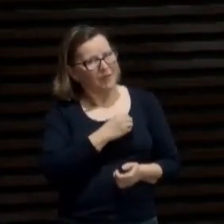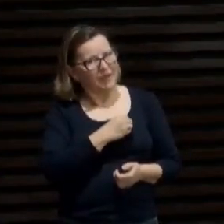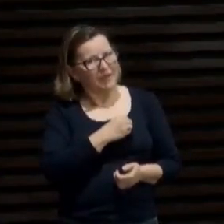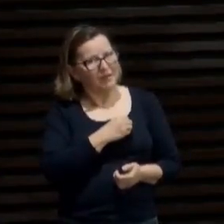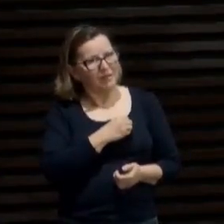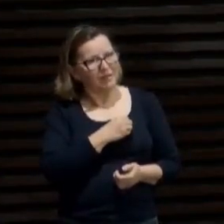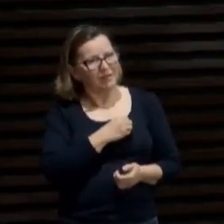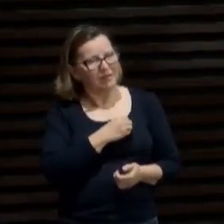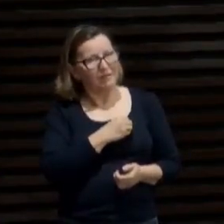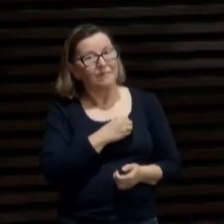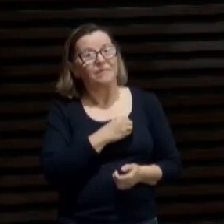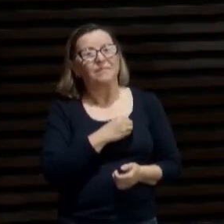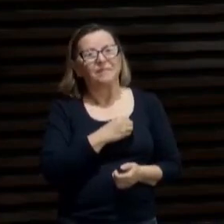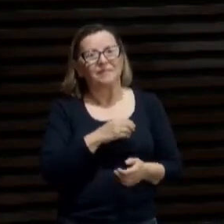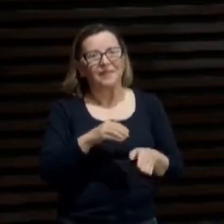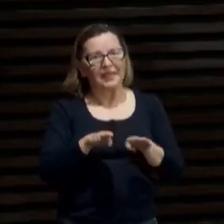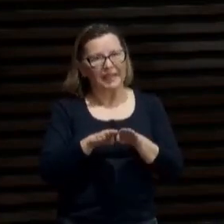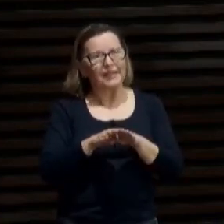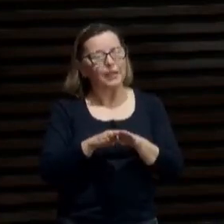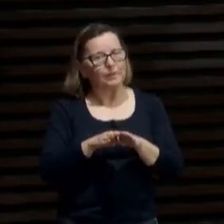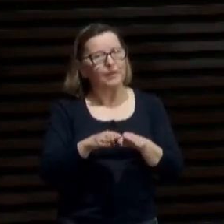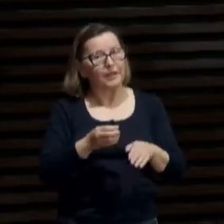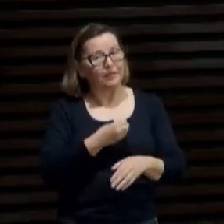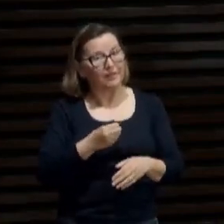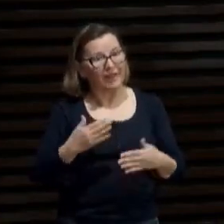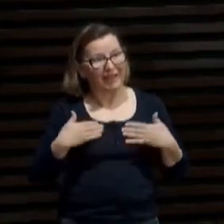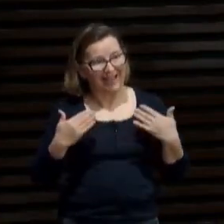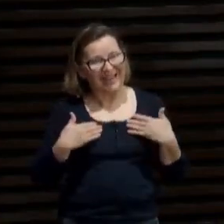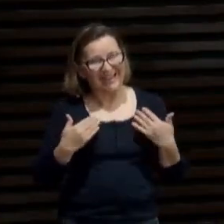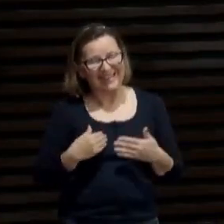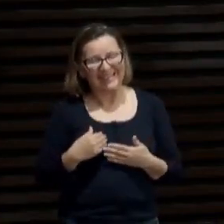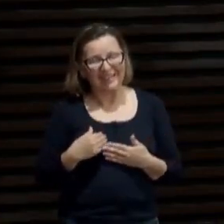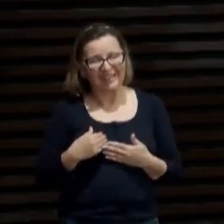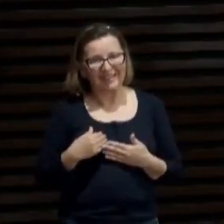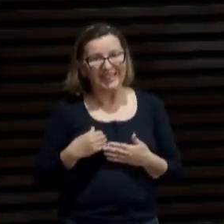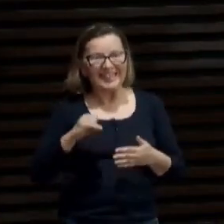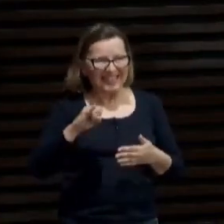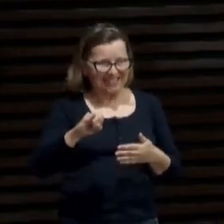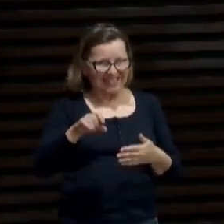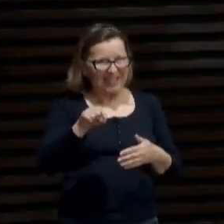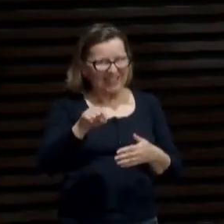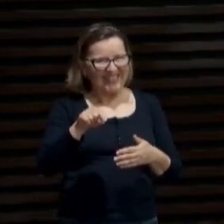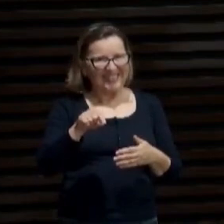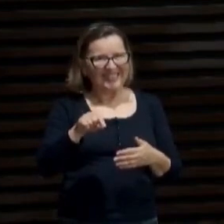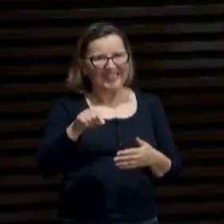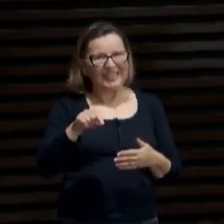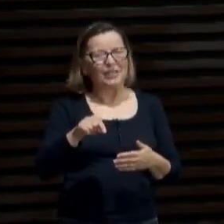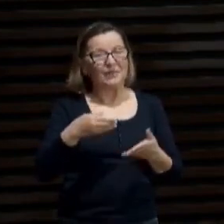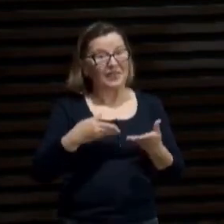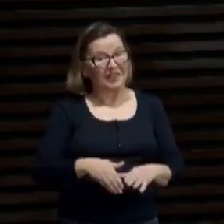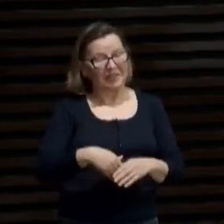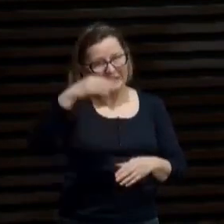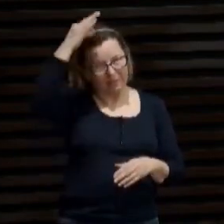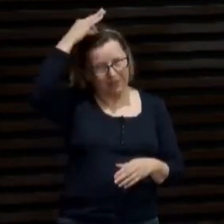Amados, se você nasceu de novo, se você foi regenerado de fato, se você sabe o que